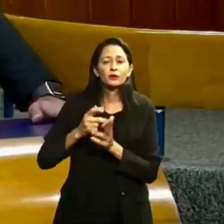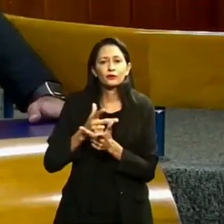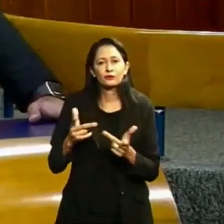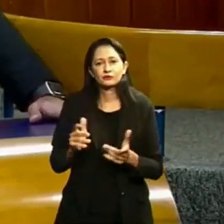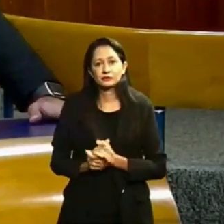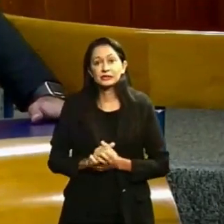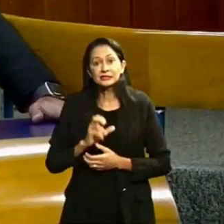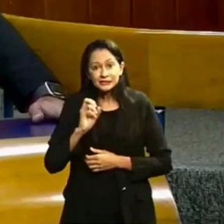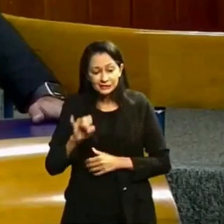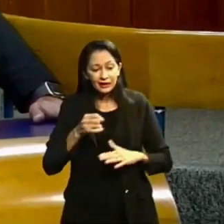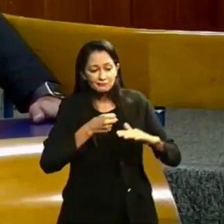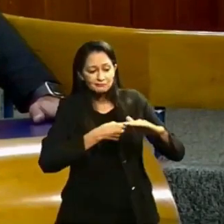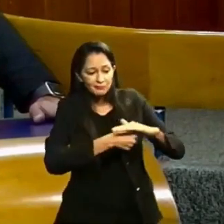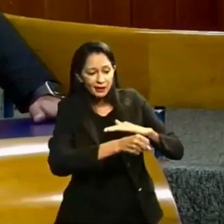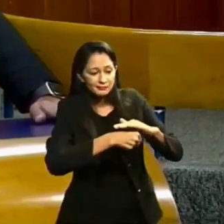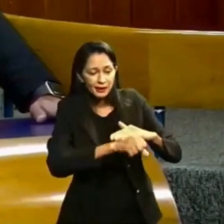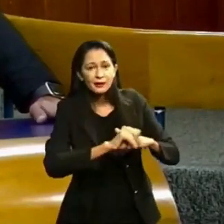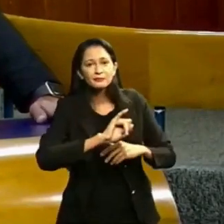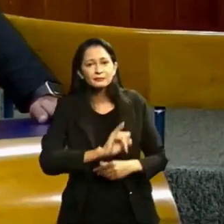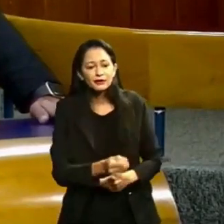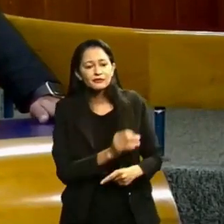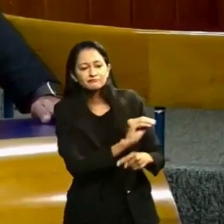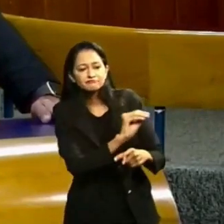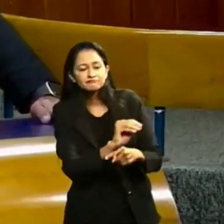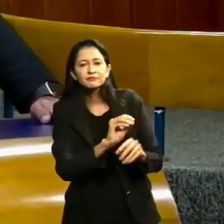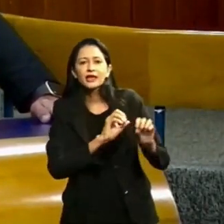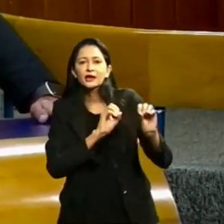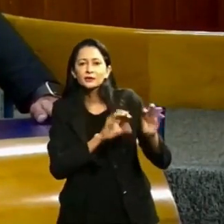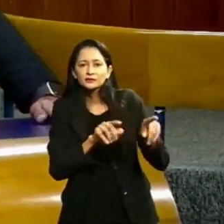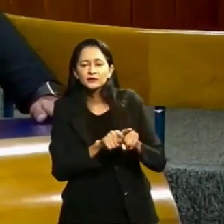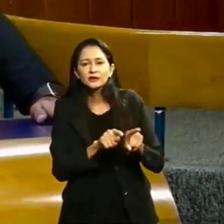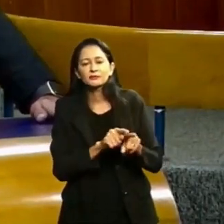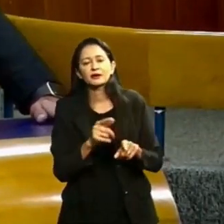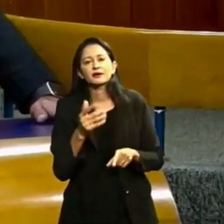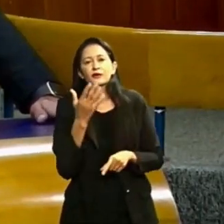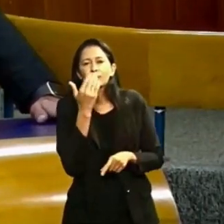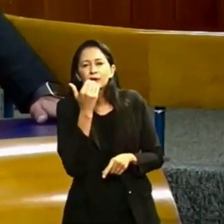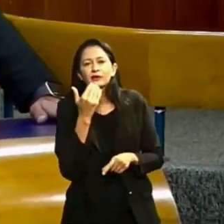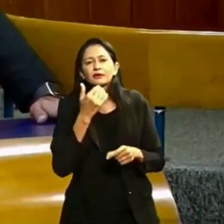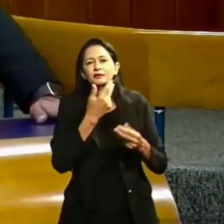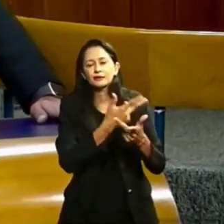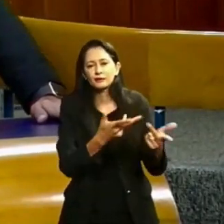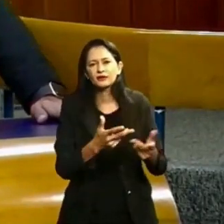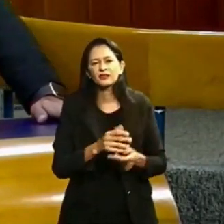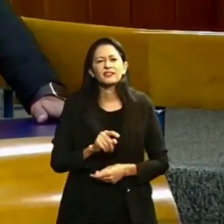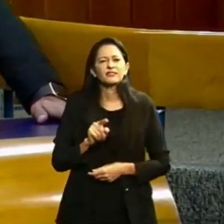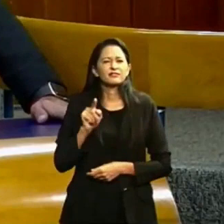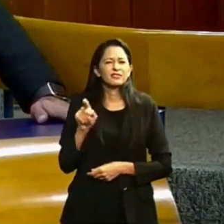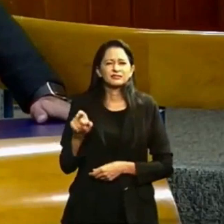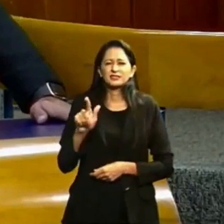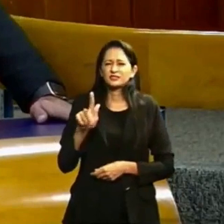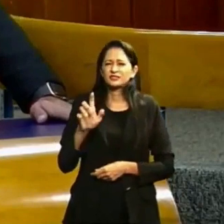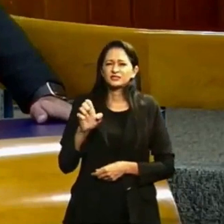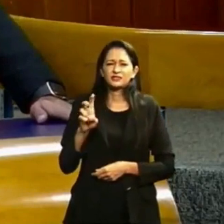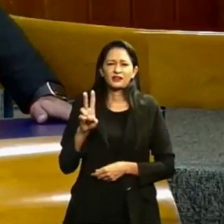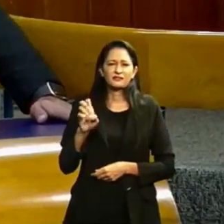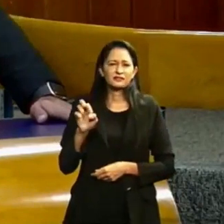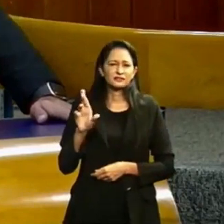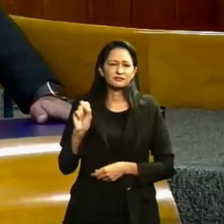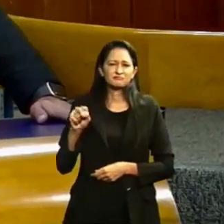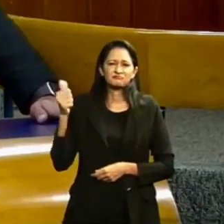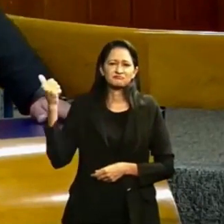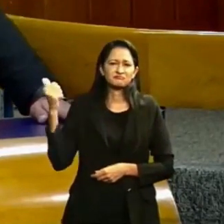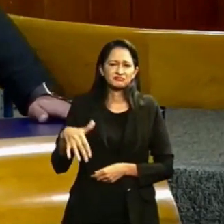boa saúde. Então eu torno a dizer, o senhor é um desserviço para a